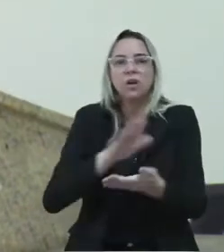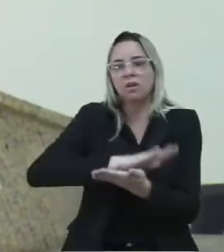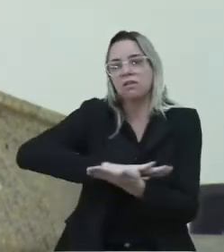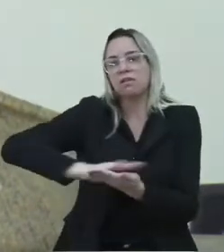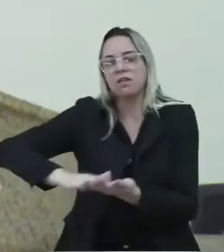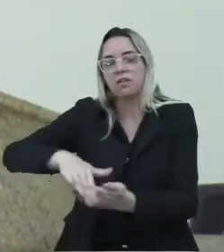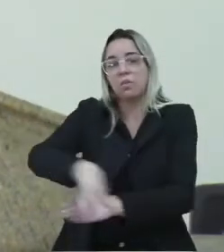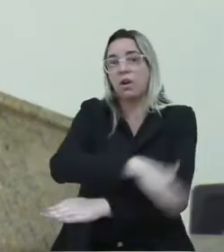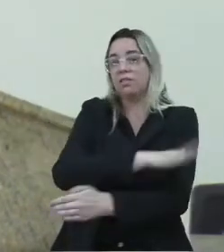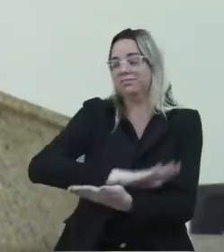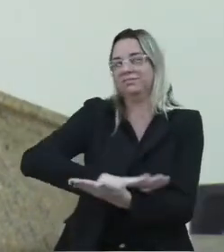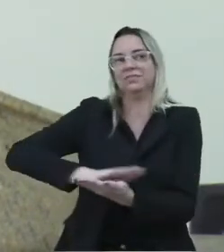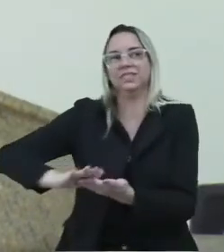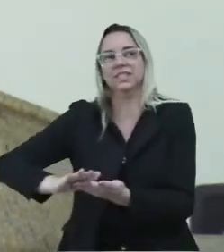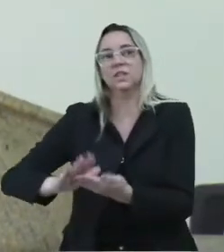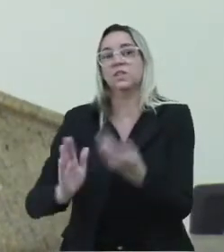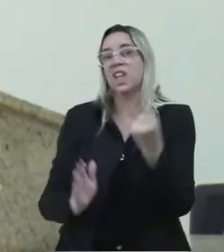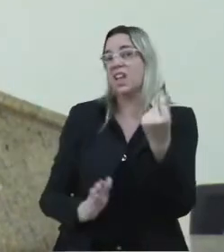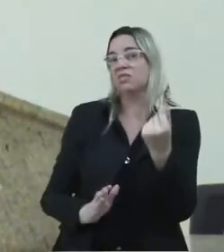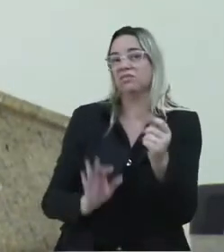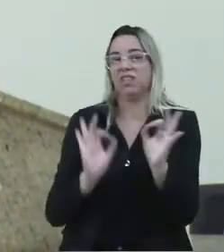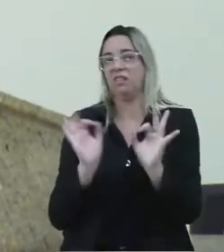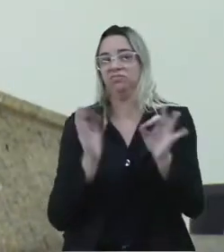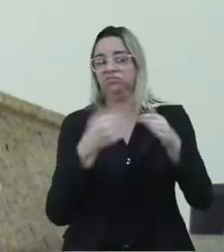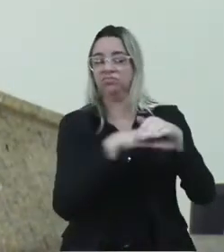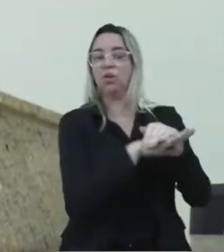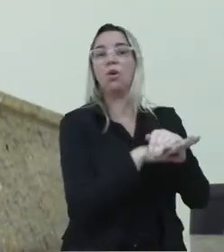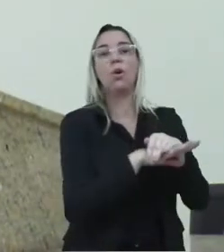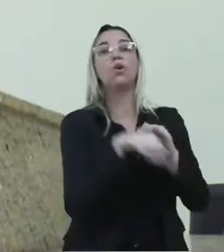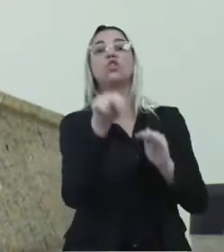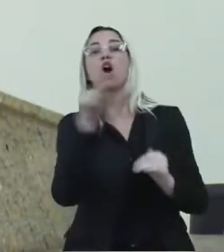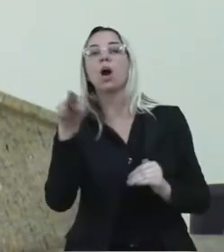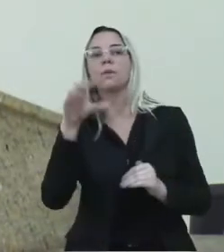caixa, vereador. Foi deixado dinheiro em convênio,